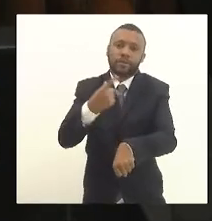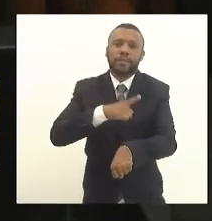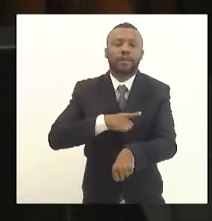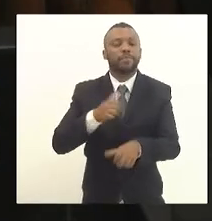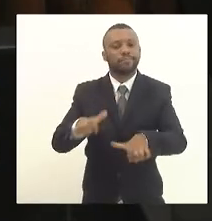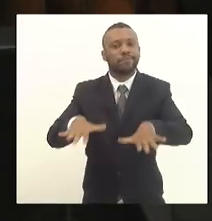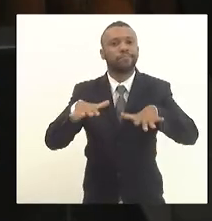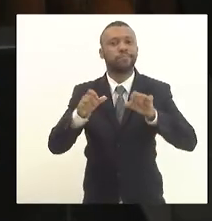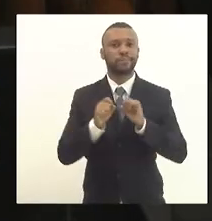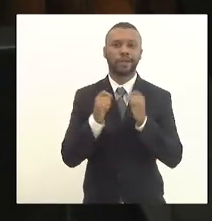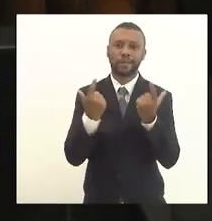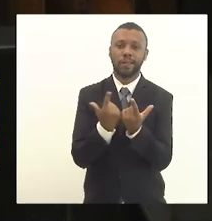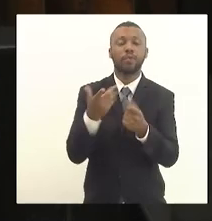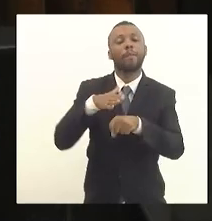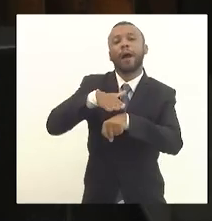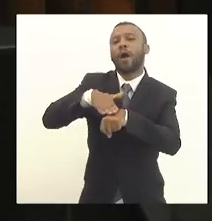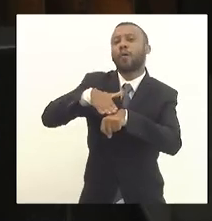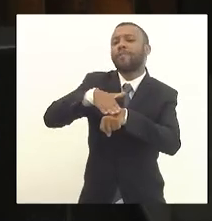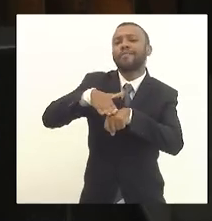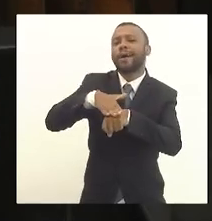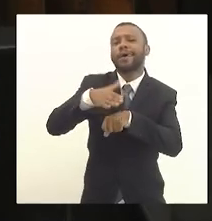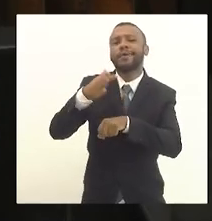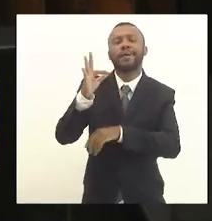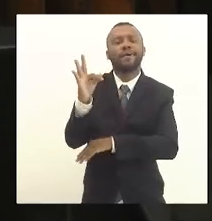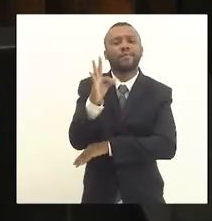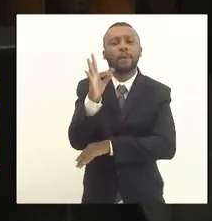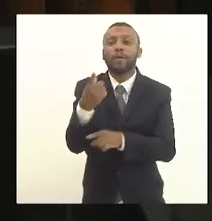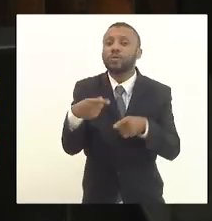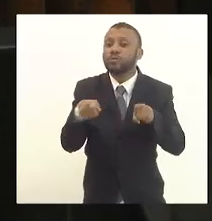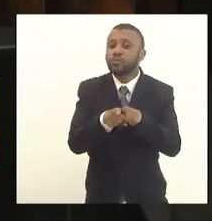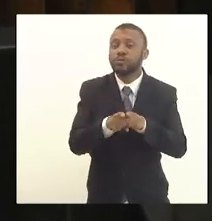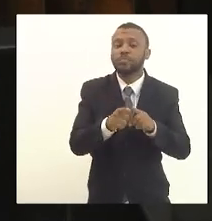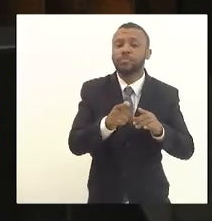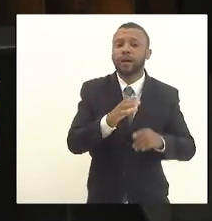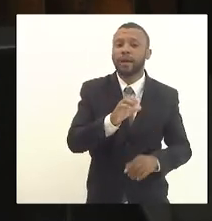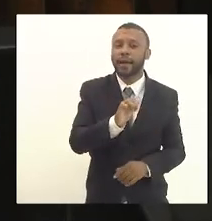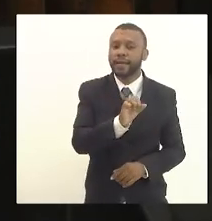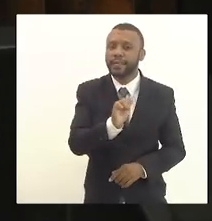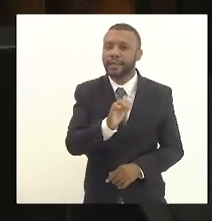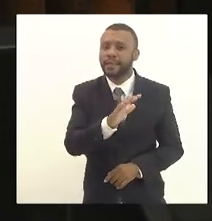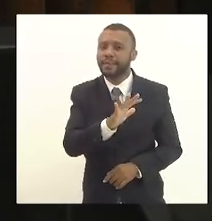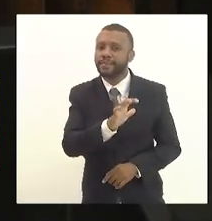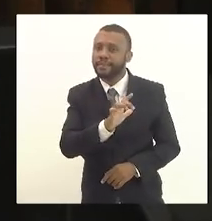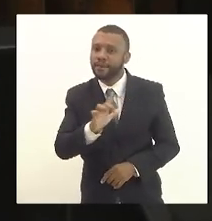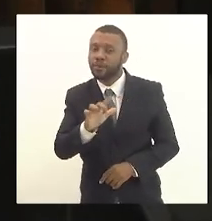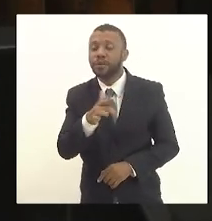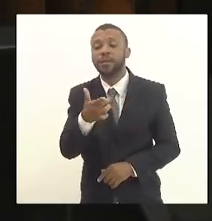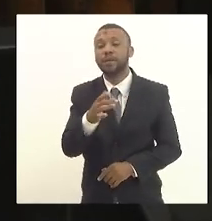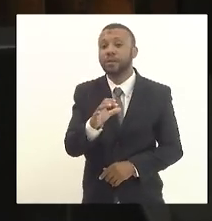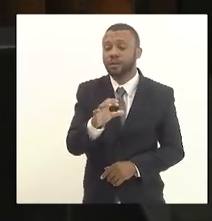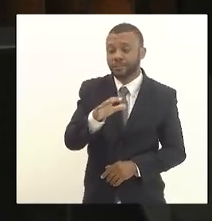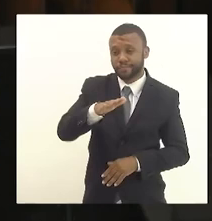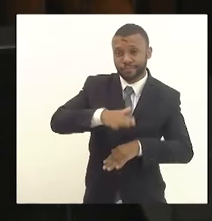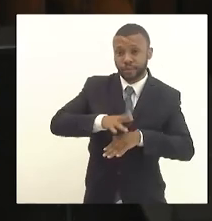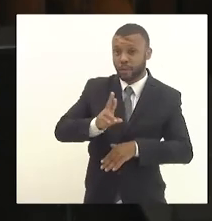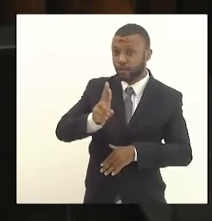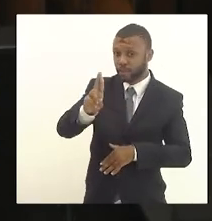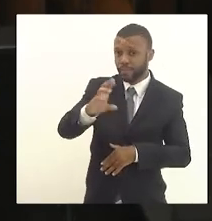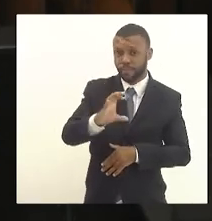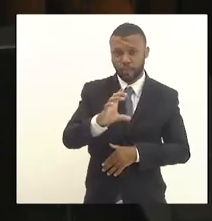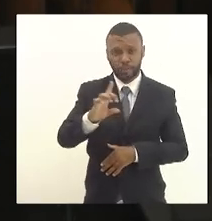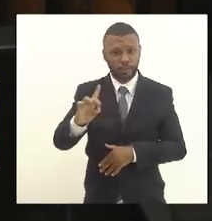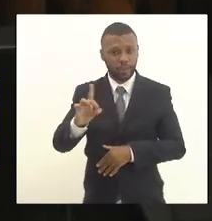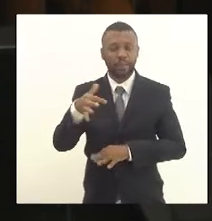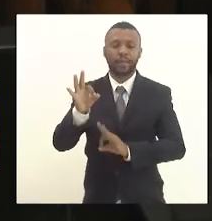uma conversa formal com a Casa Civil, por exemplo, que é a coordenadora desses projetos, né, para que